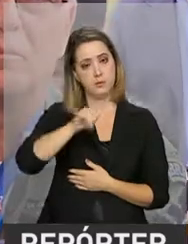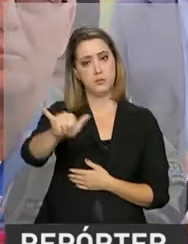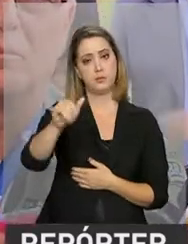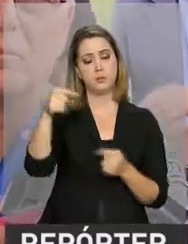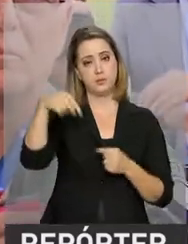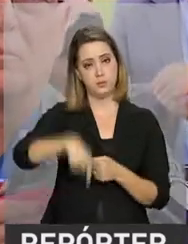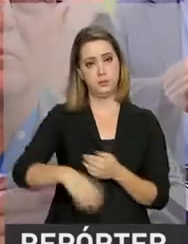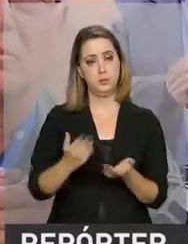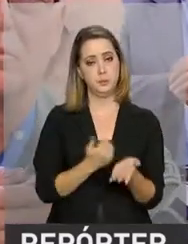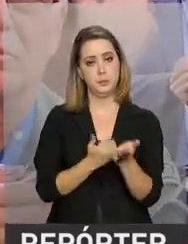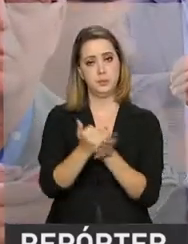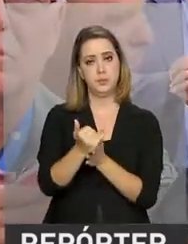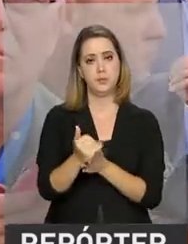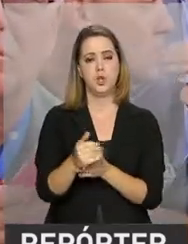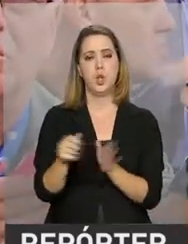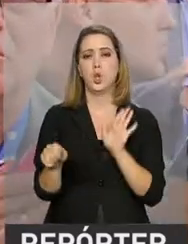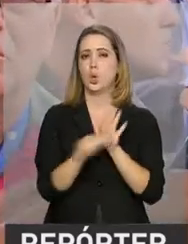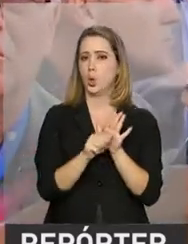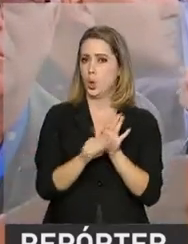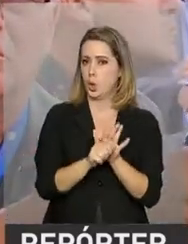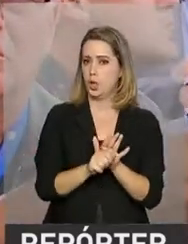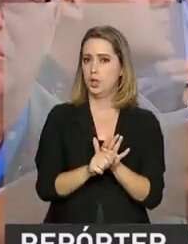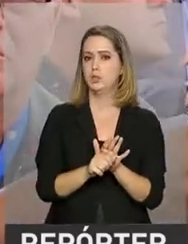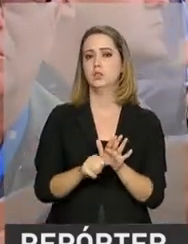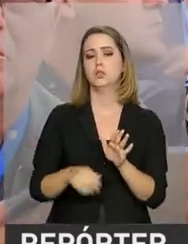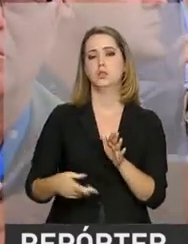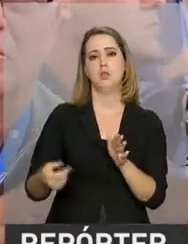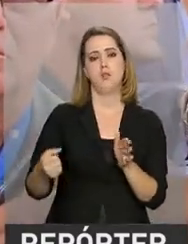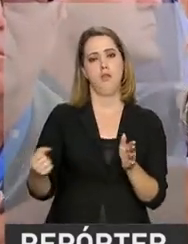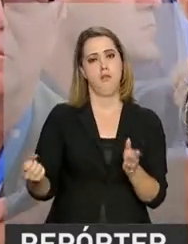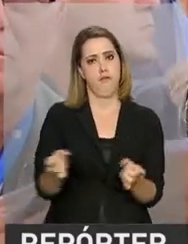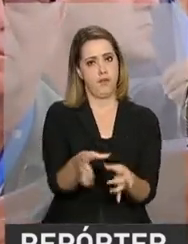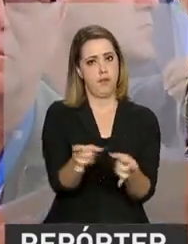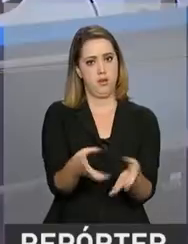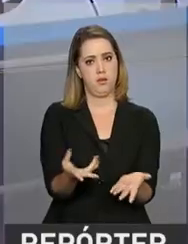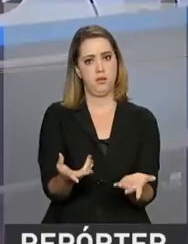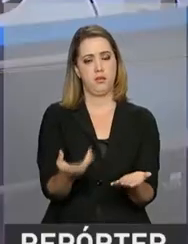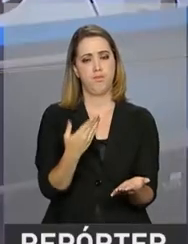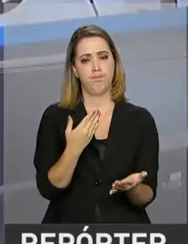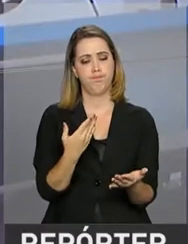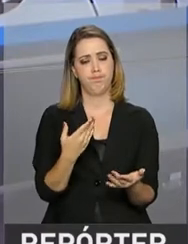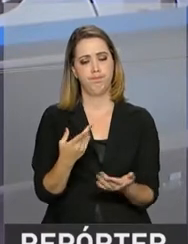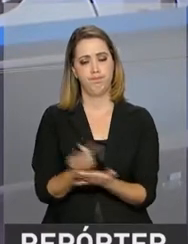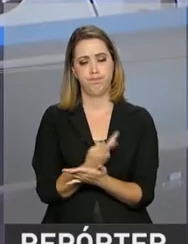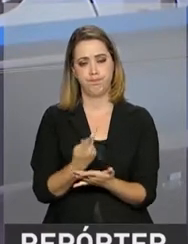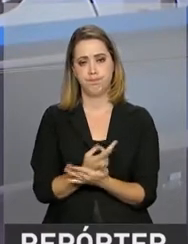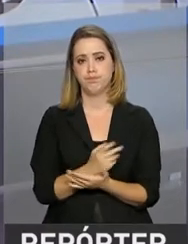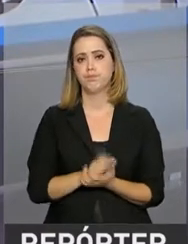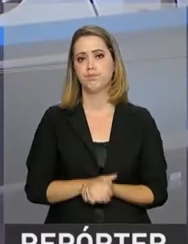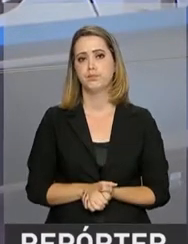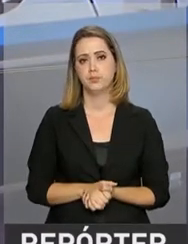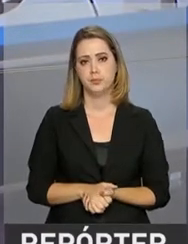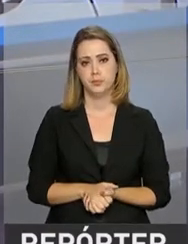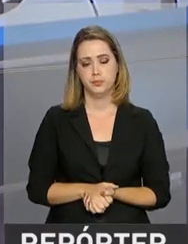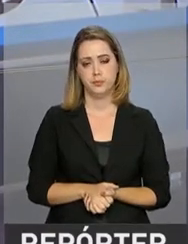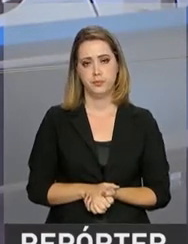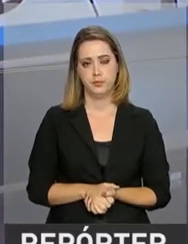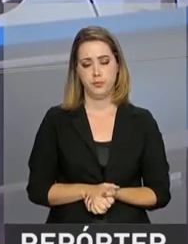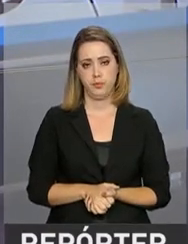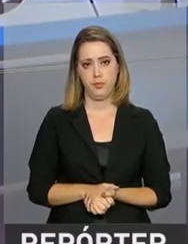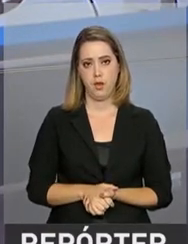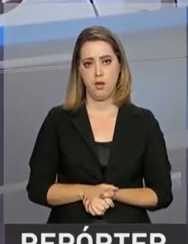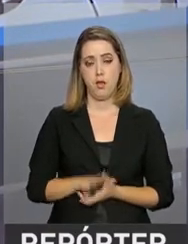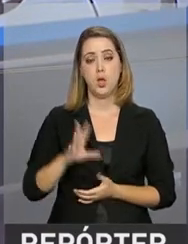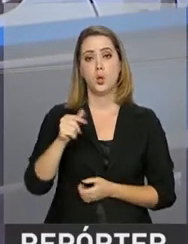no seu início drogas o contrabando o descaminho em todo o país 80 milhões de